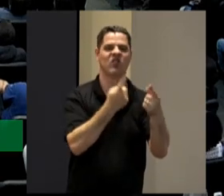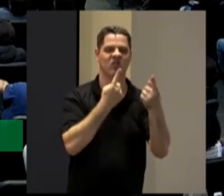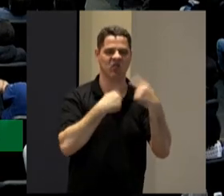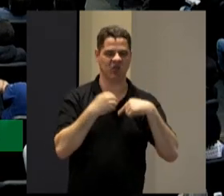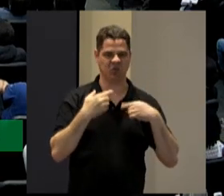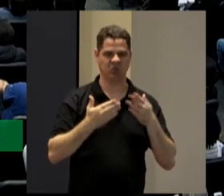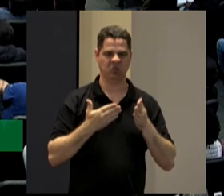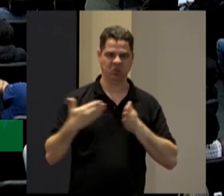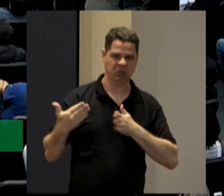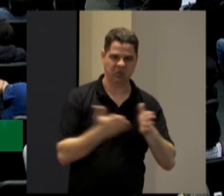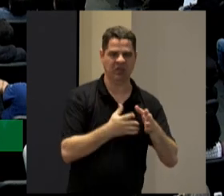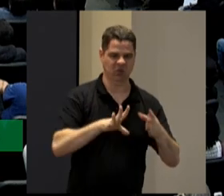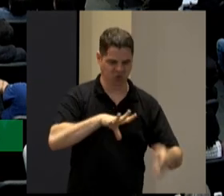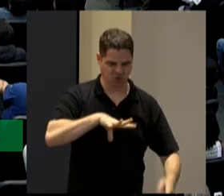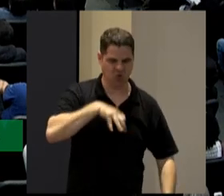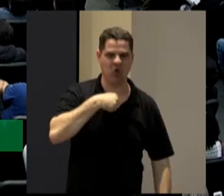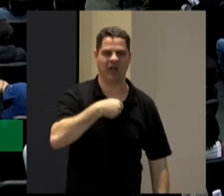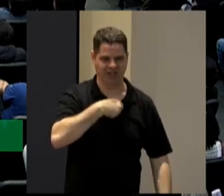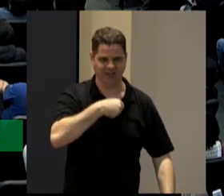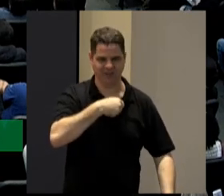ter sempre coragem.